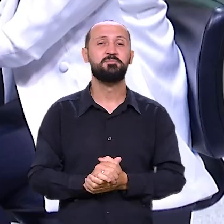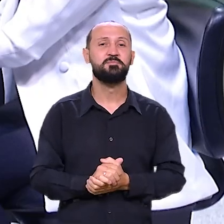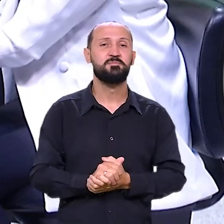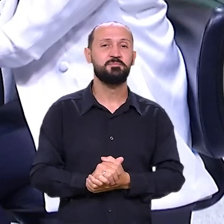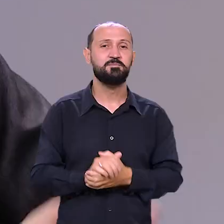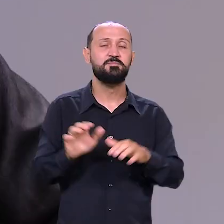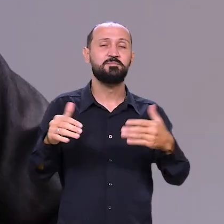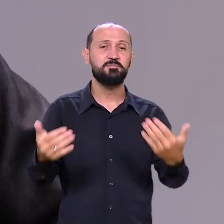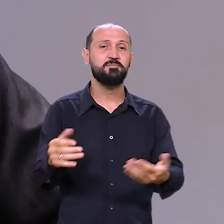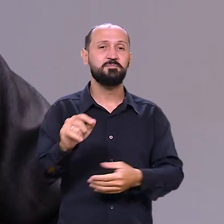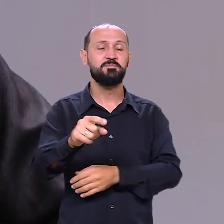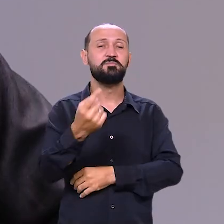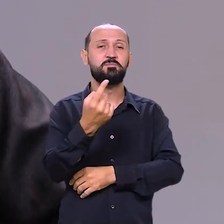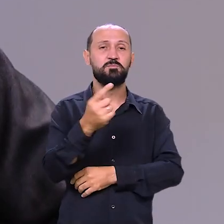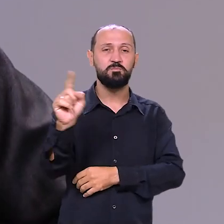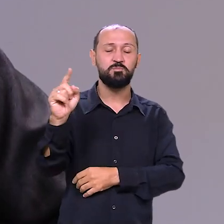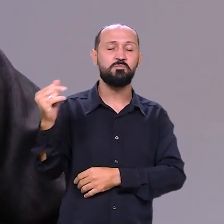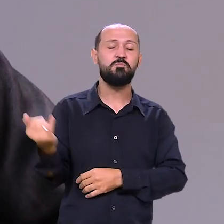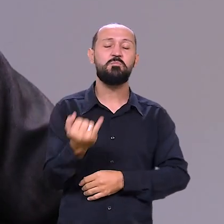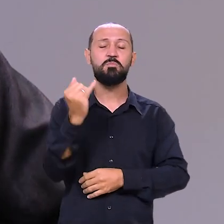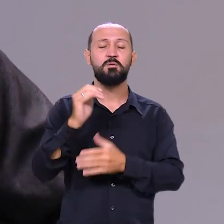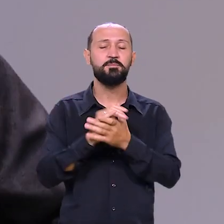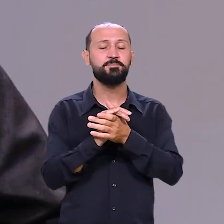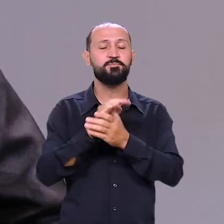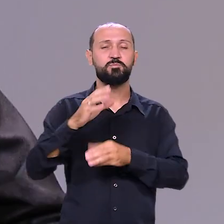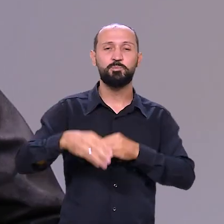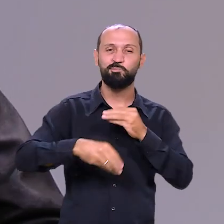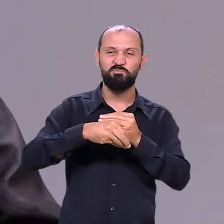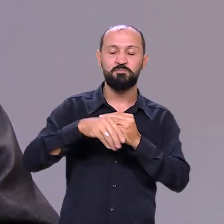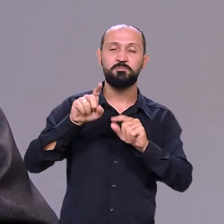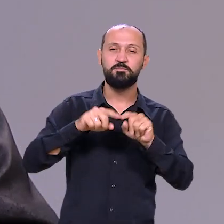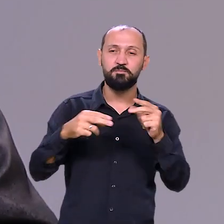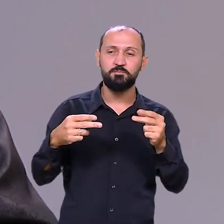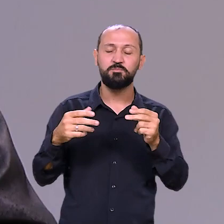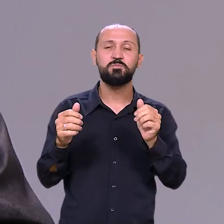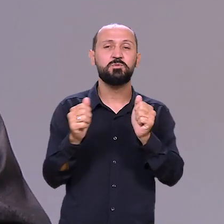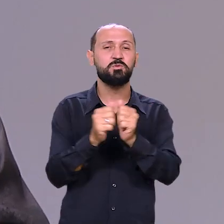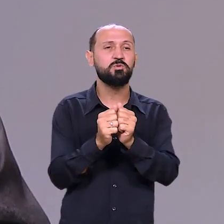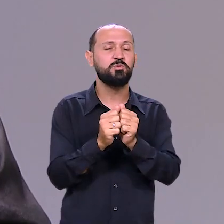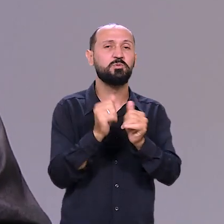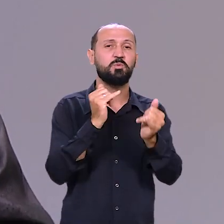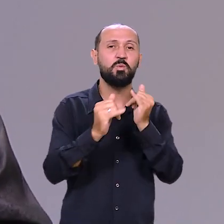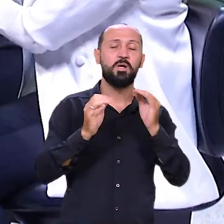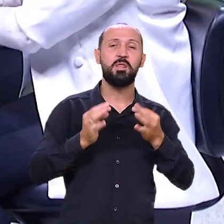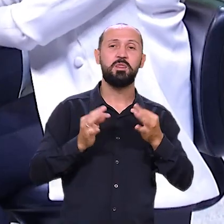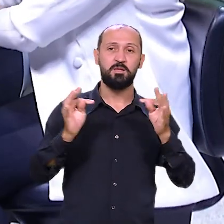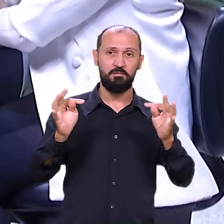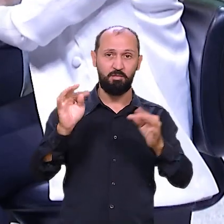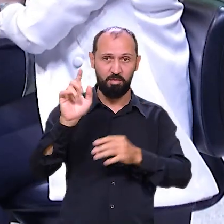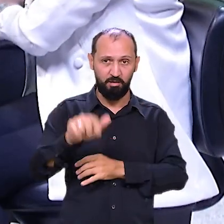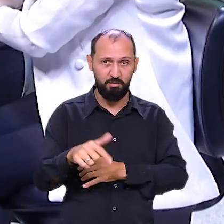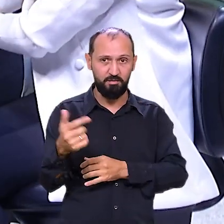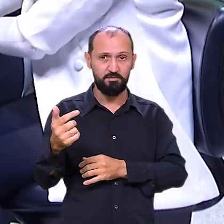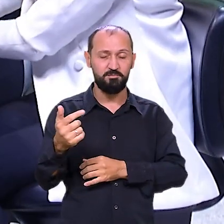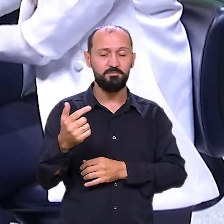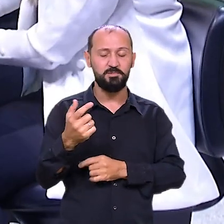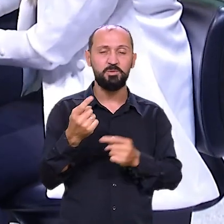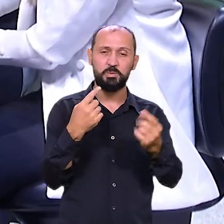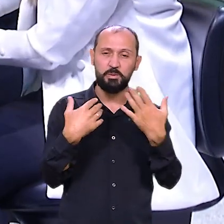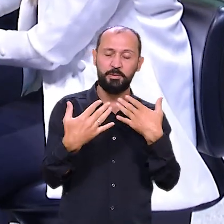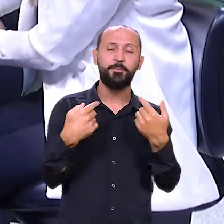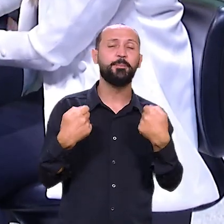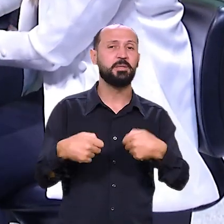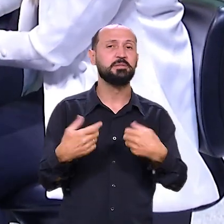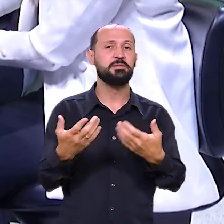Então, esse é um ponto importante. É uma questão juntar o produtor com a parte tecnológica, com a indústria, né? Esse diálogo